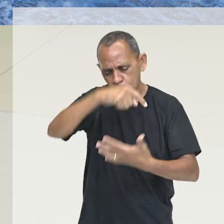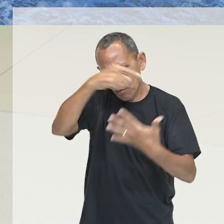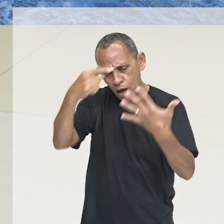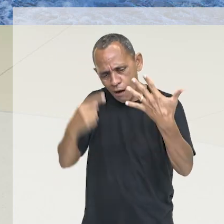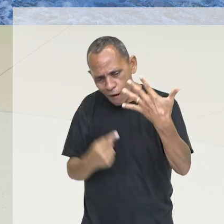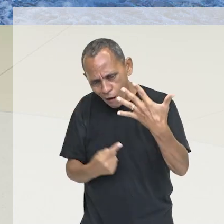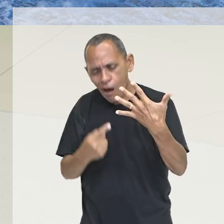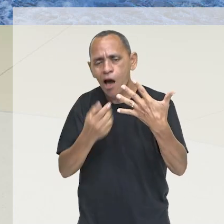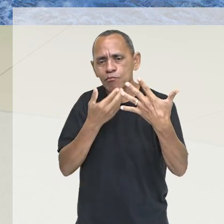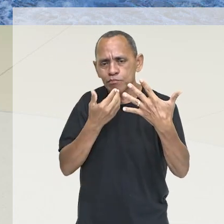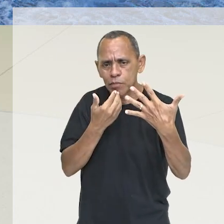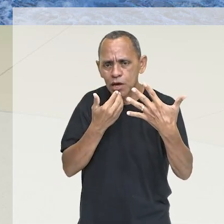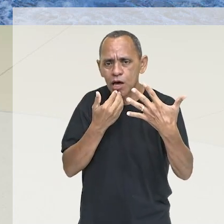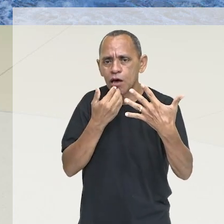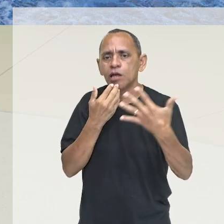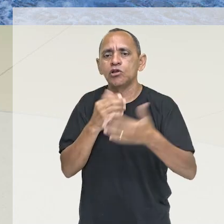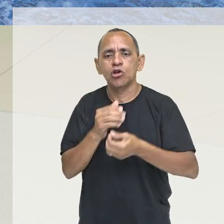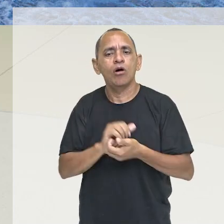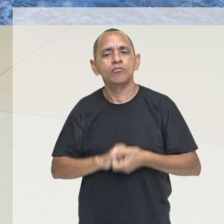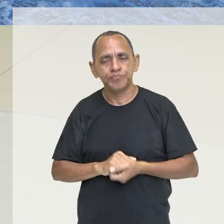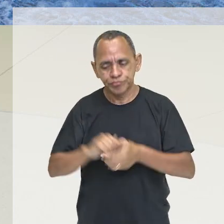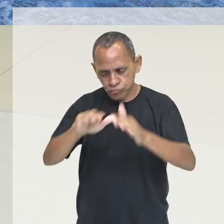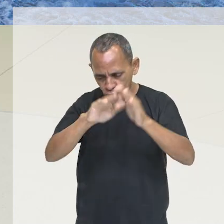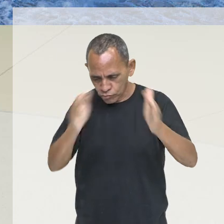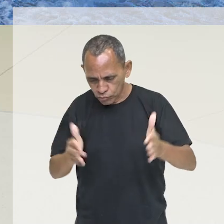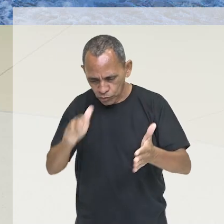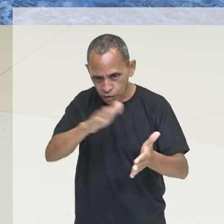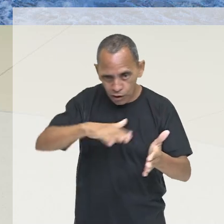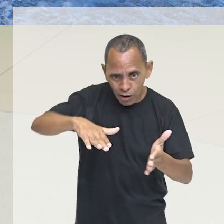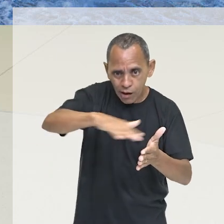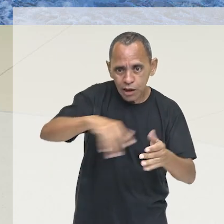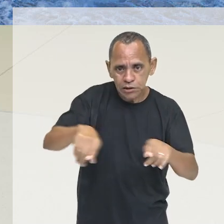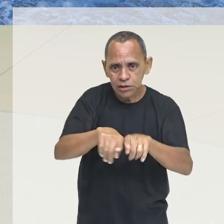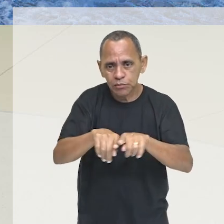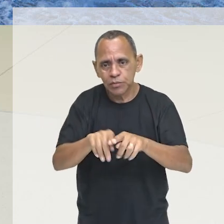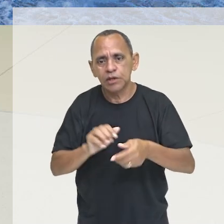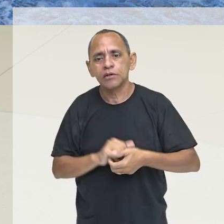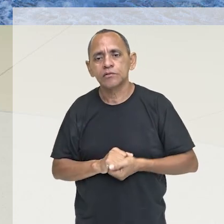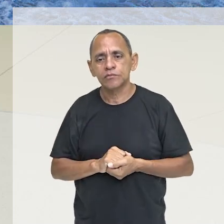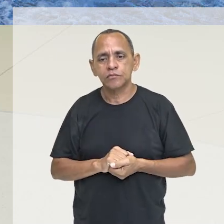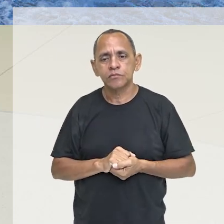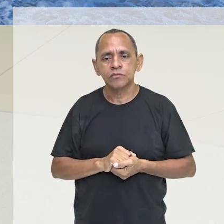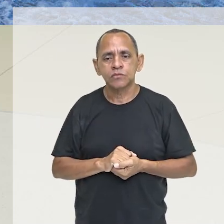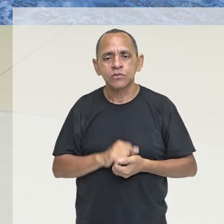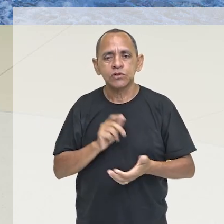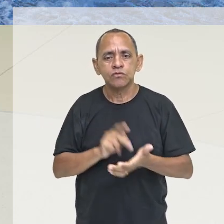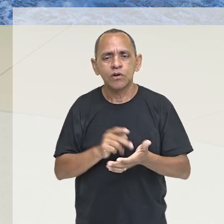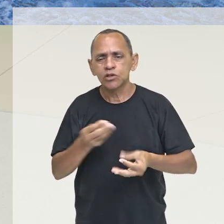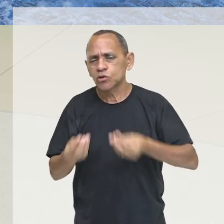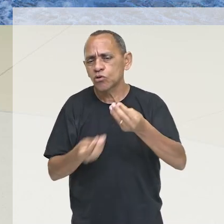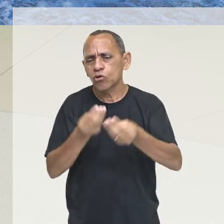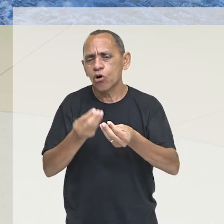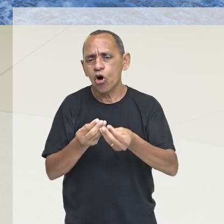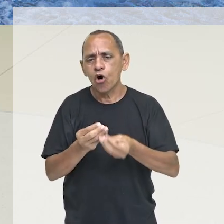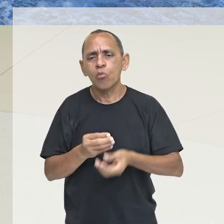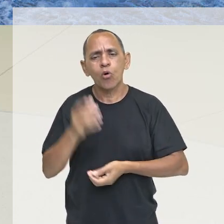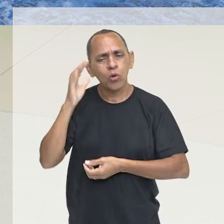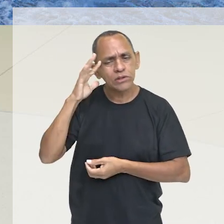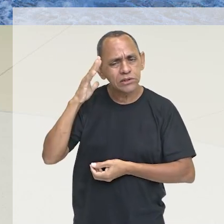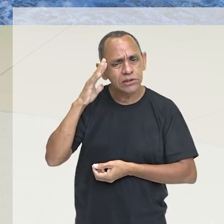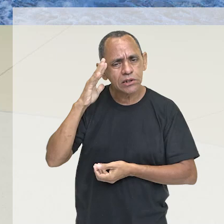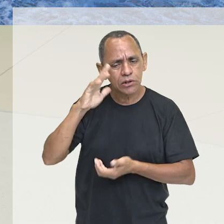meio ambiente. Mas claro que quando se fala em energia solar, aconteceram